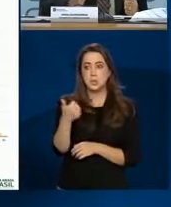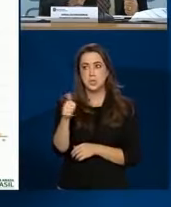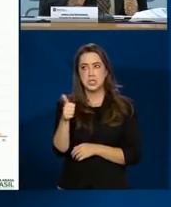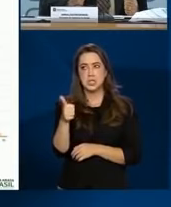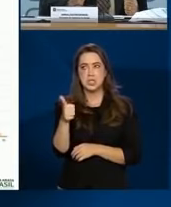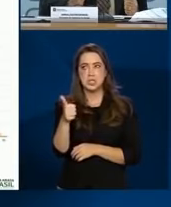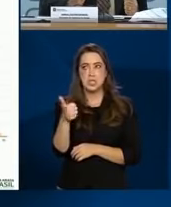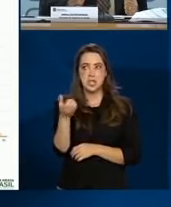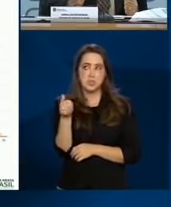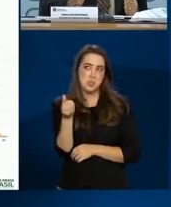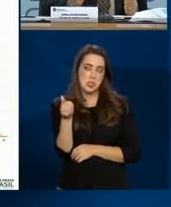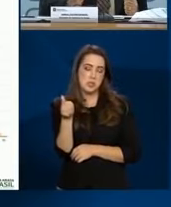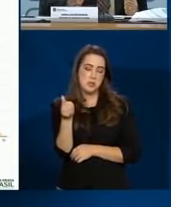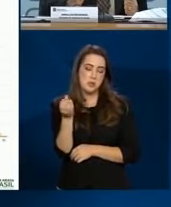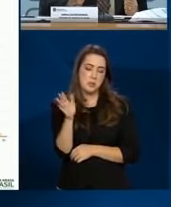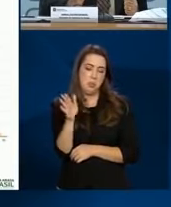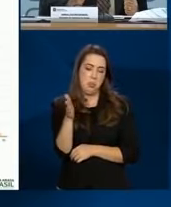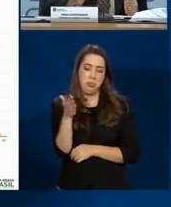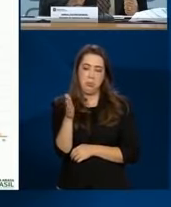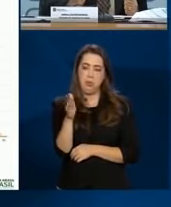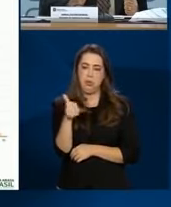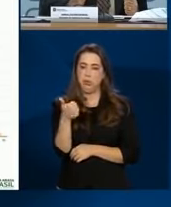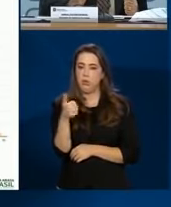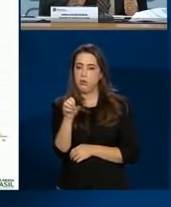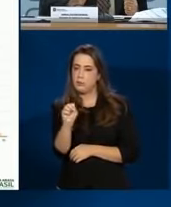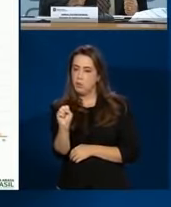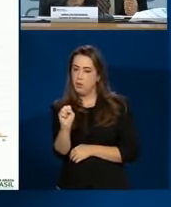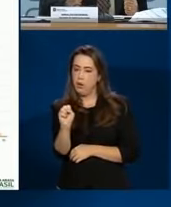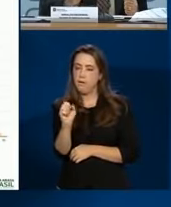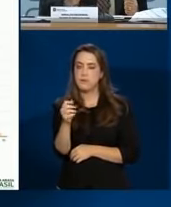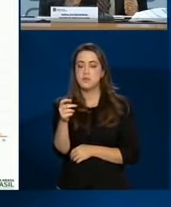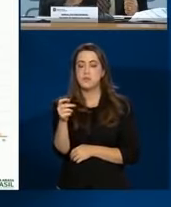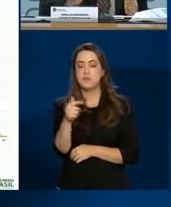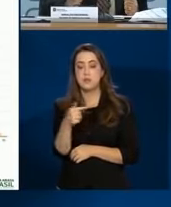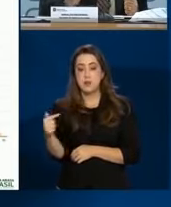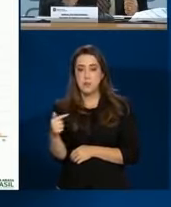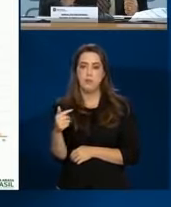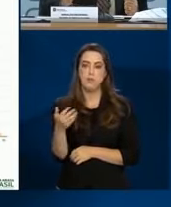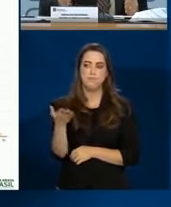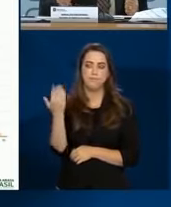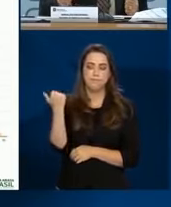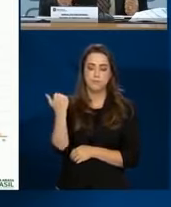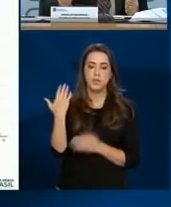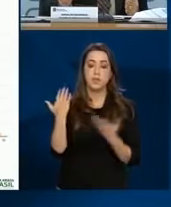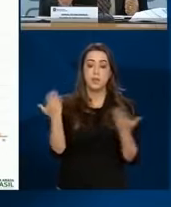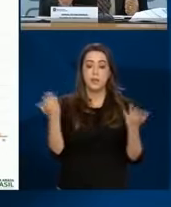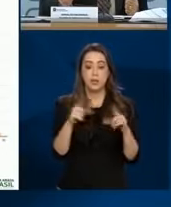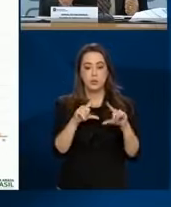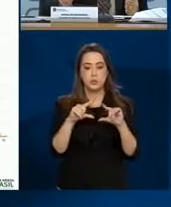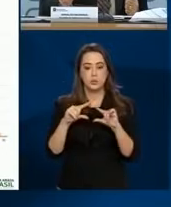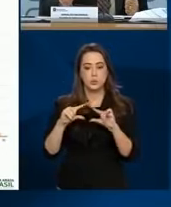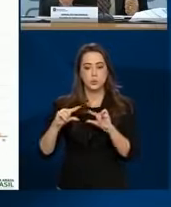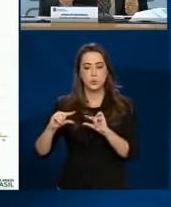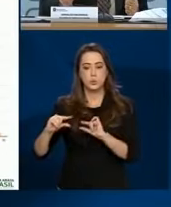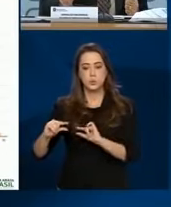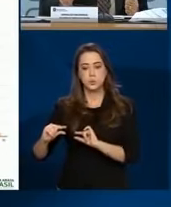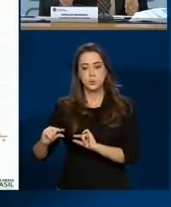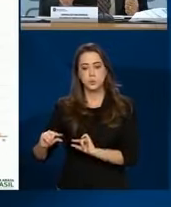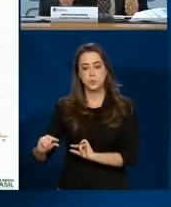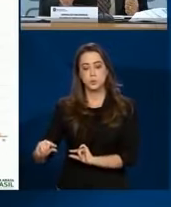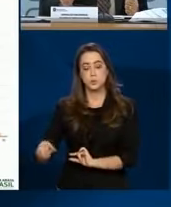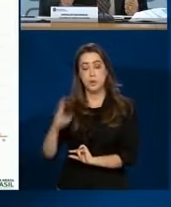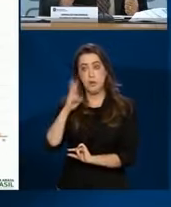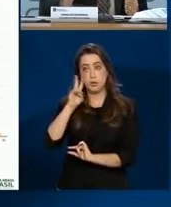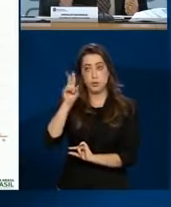16ª, 18ª, 19ª, 20ª semana, e que isso foi caindo o nível de hospitalizações na